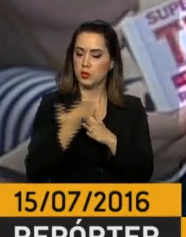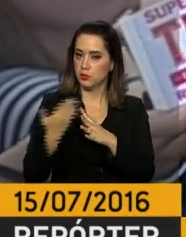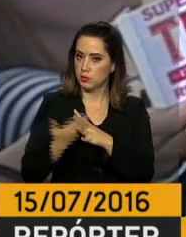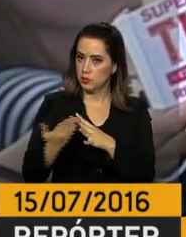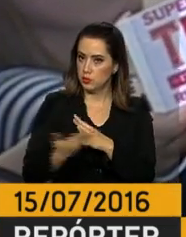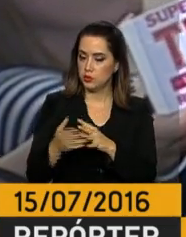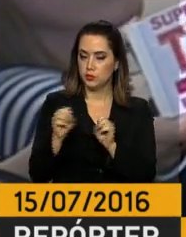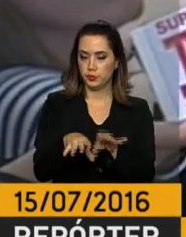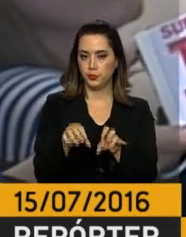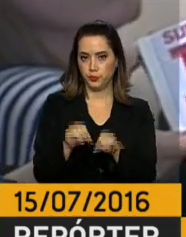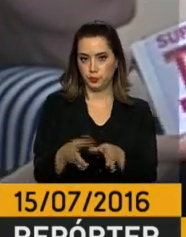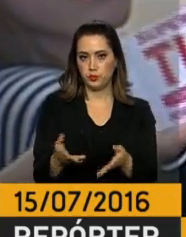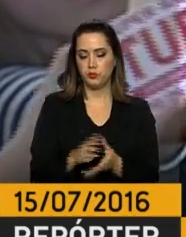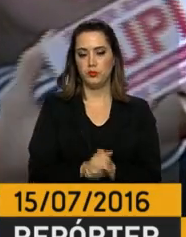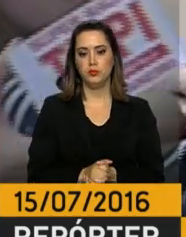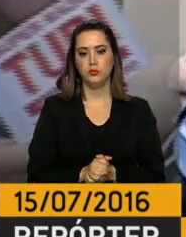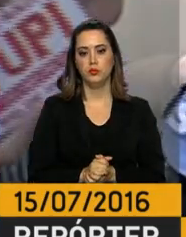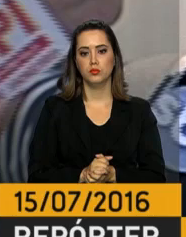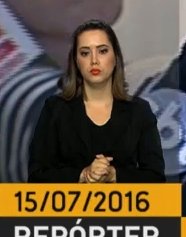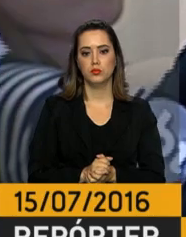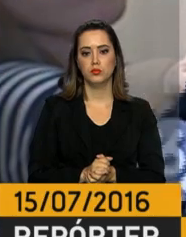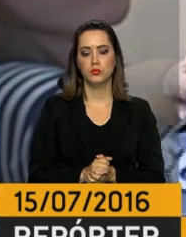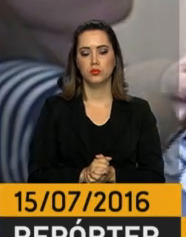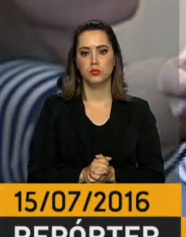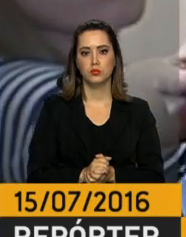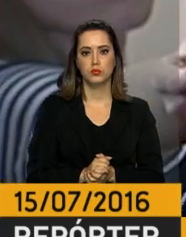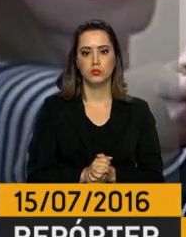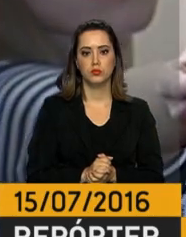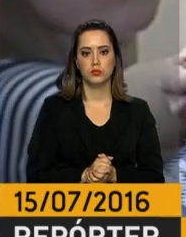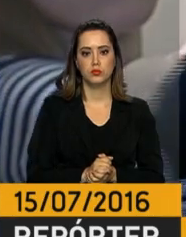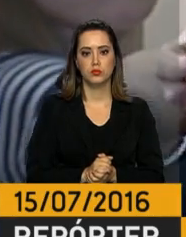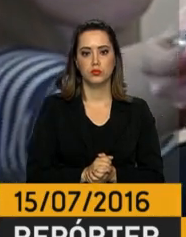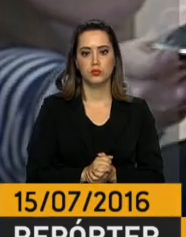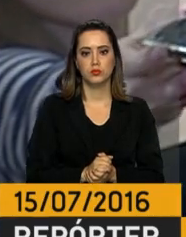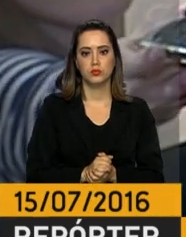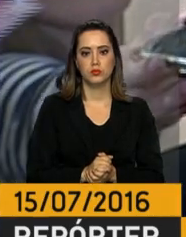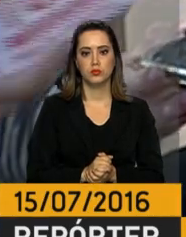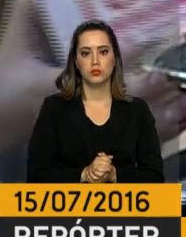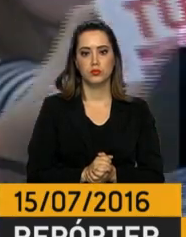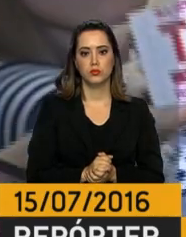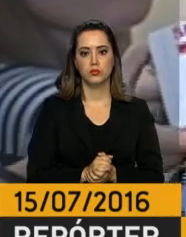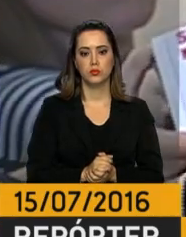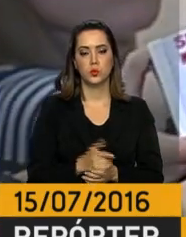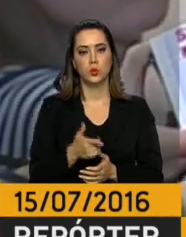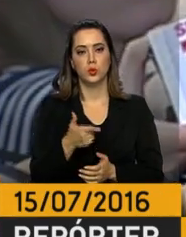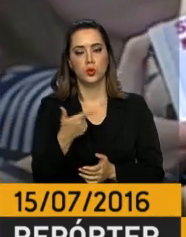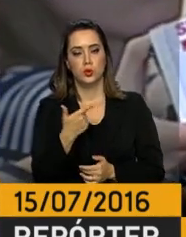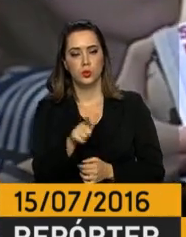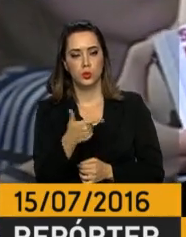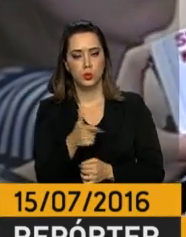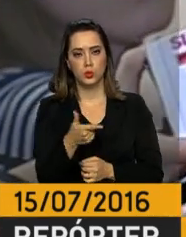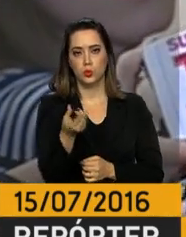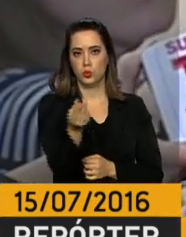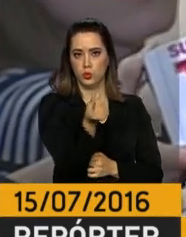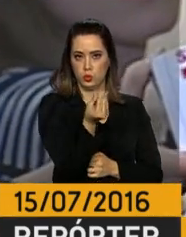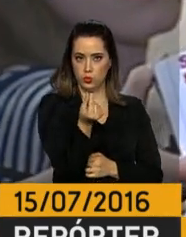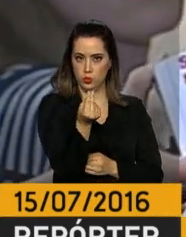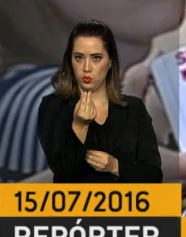para o ensino superior. Agora, a universidade bancando esse valor não vai ser repassado para os alunos? Não, até porque